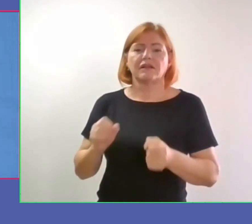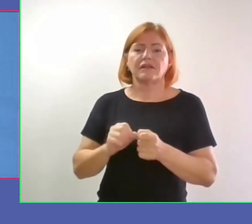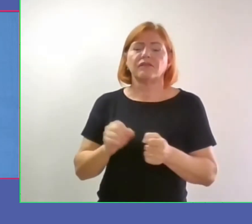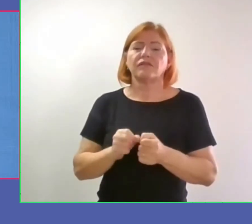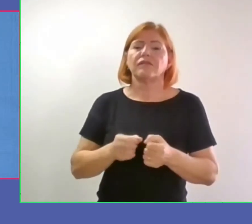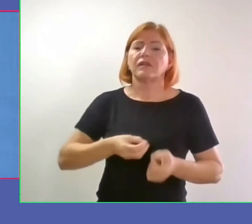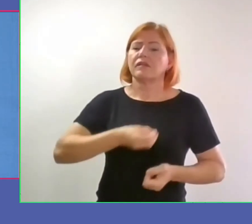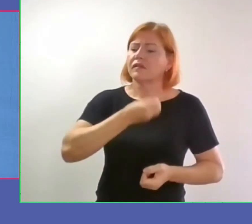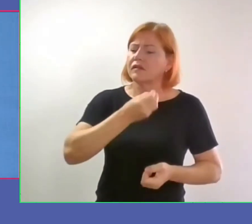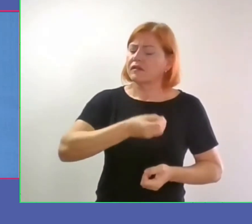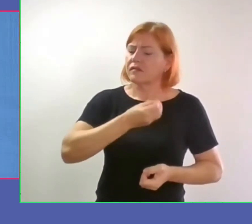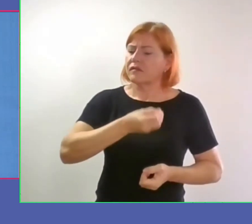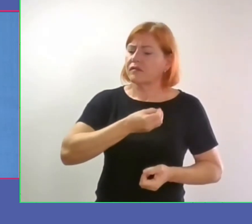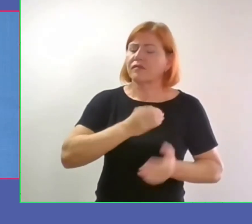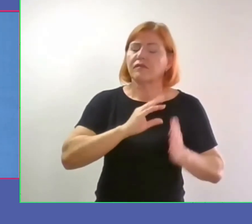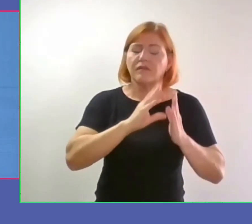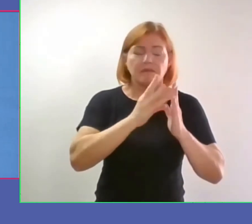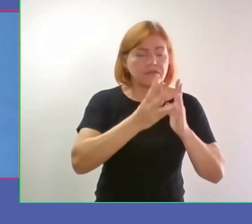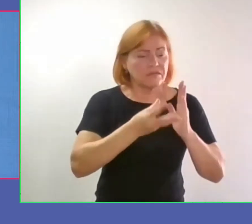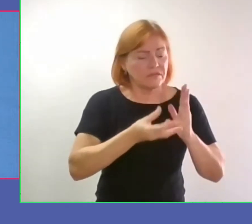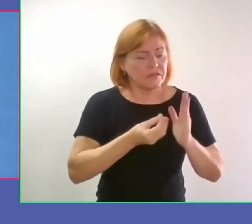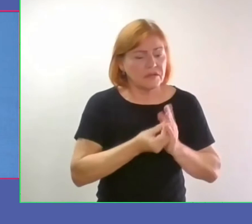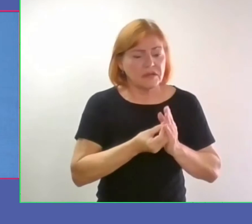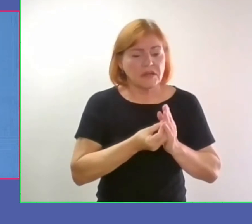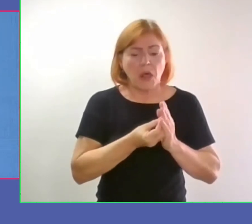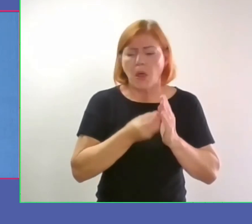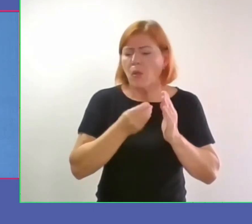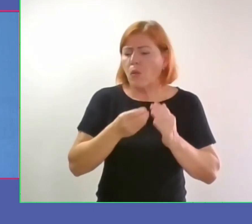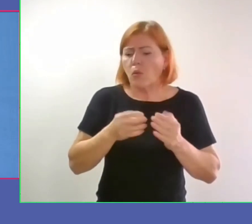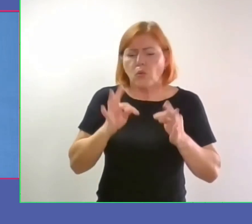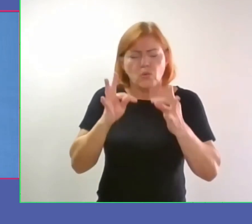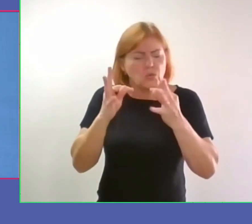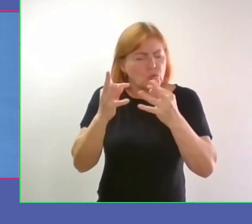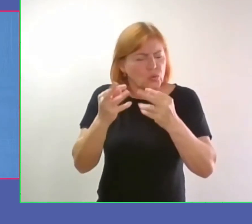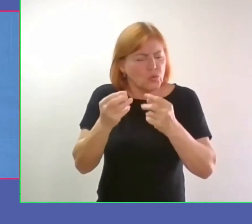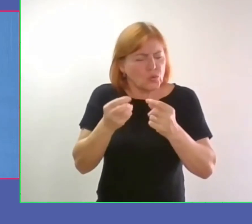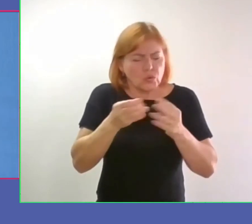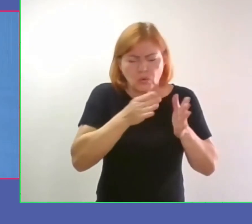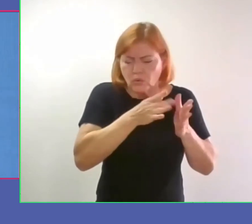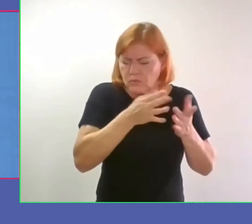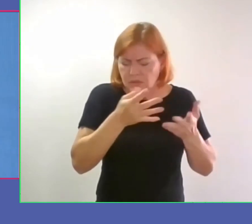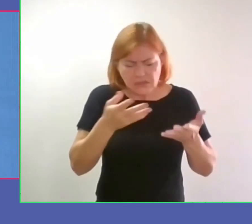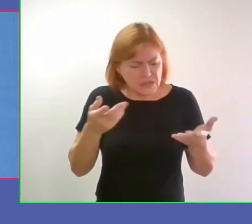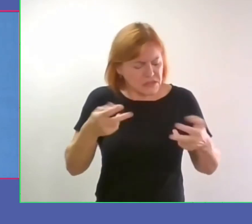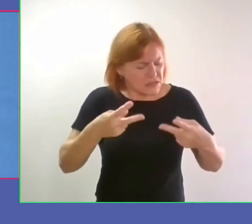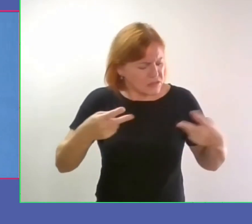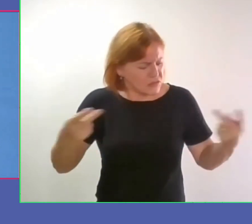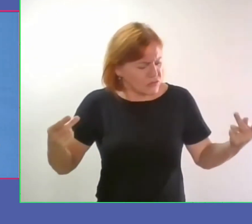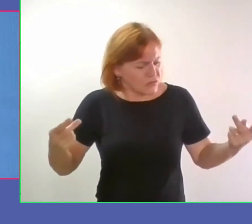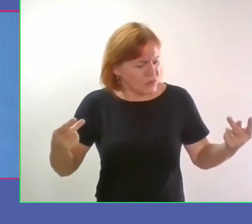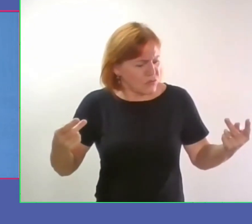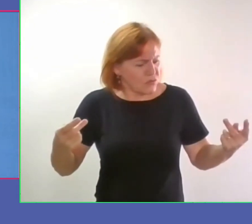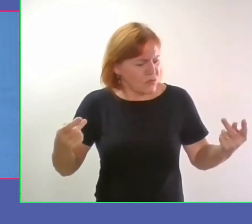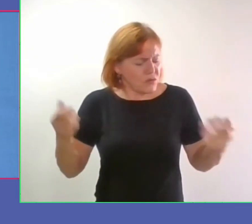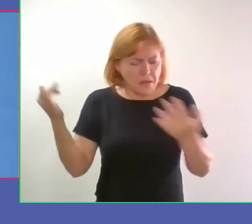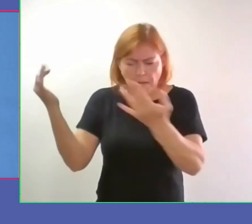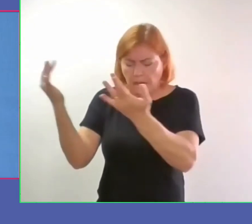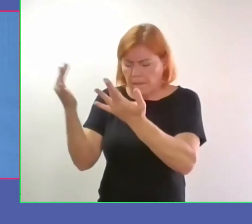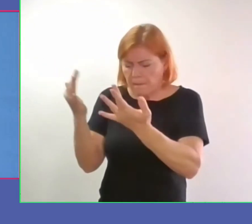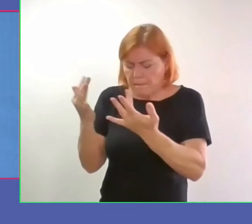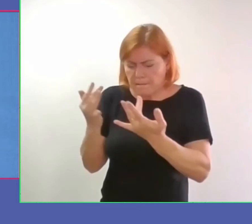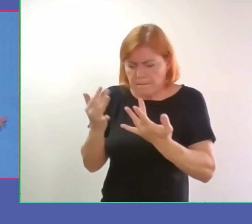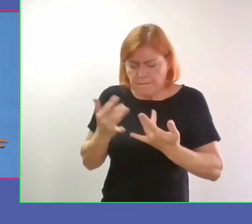com tudo isso, não vamos nos apegar a essas bênçãos que já ocorreram no nosso meio